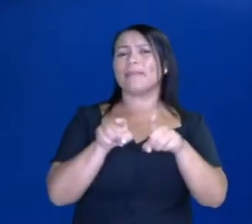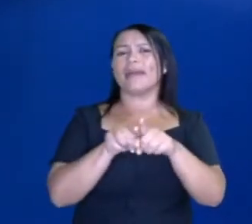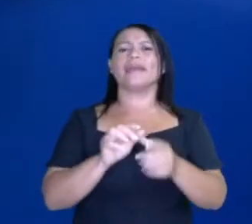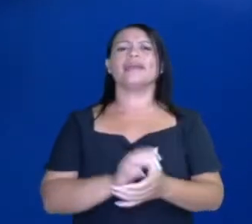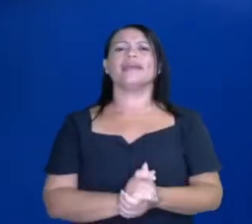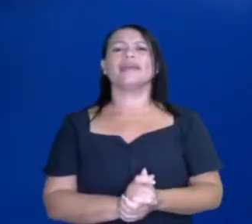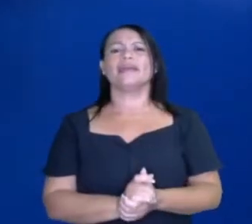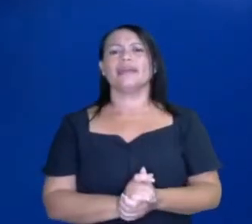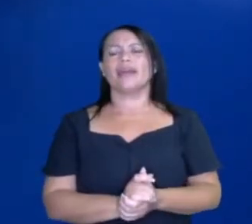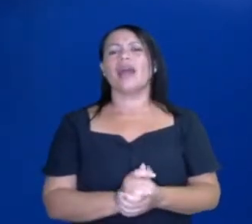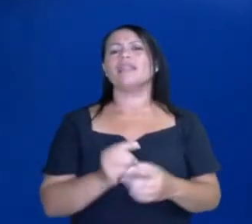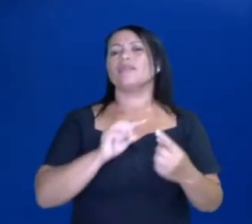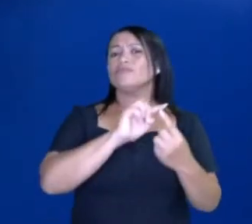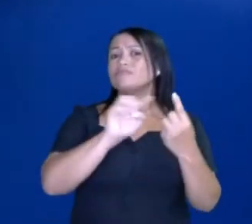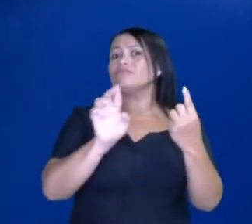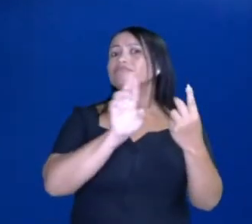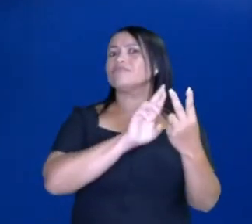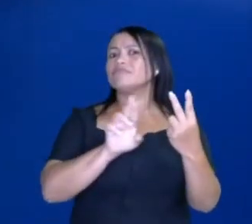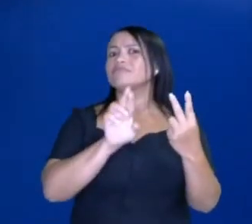special, appreciation,